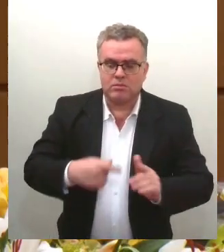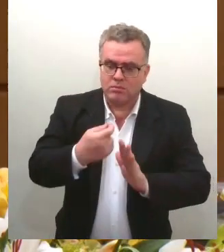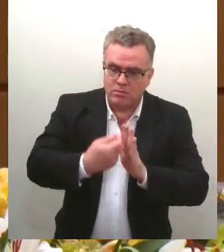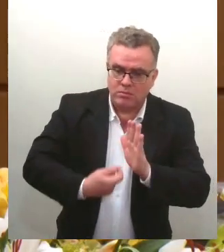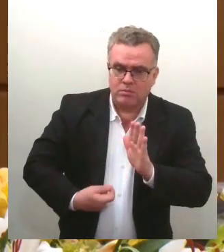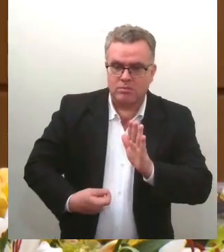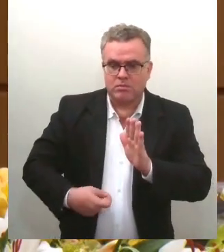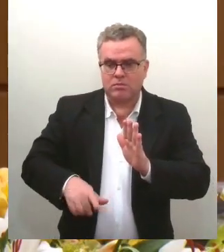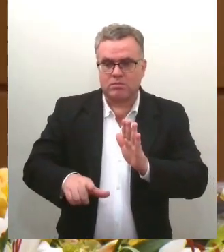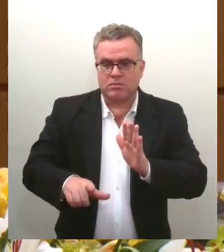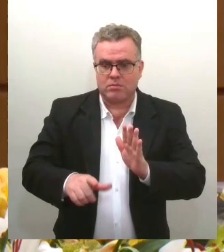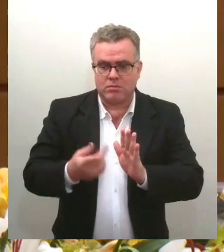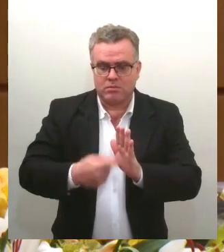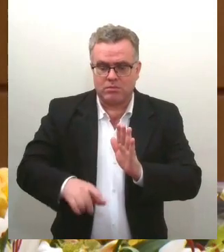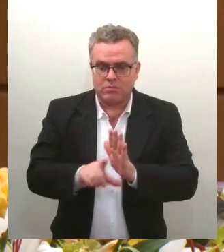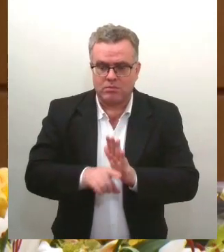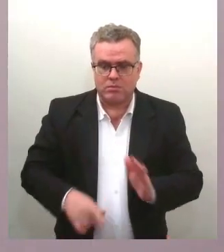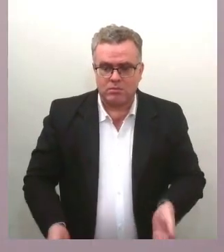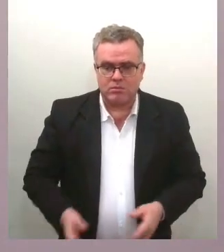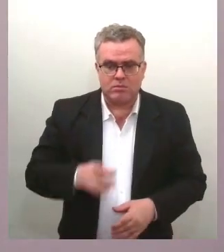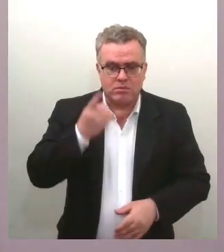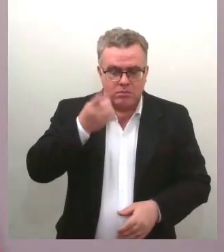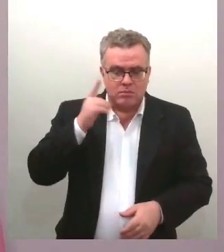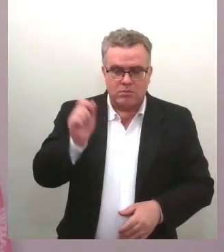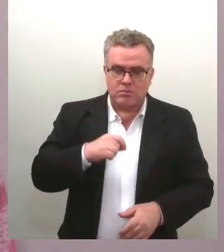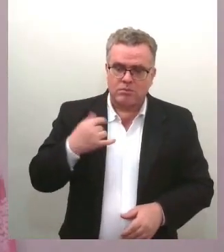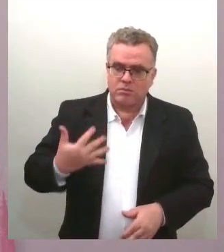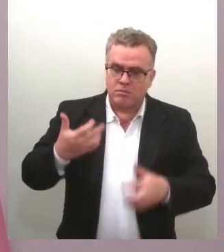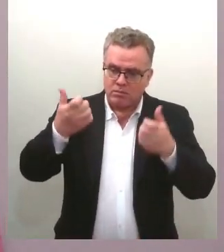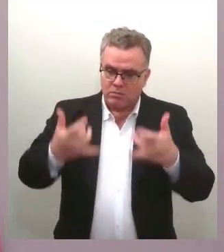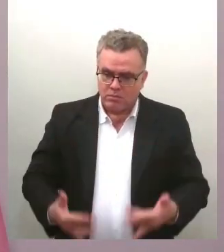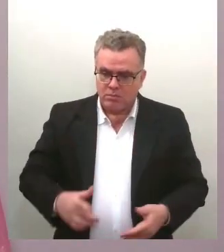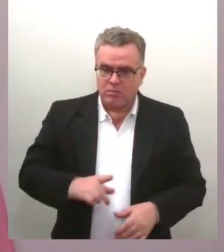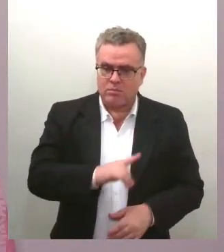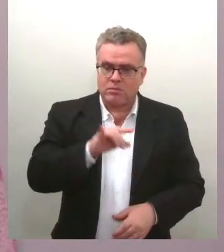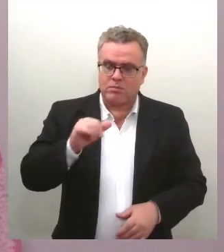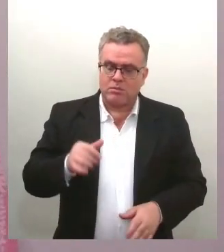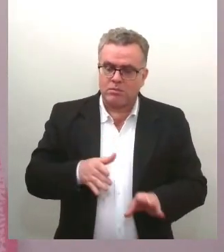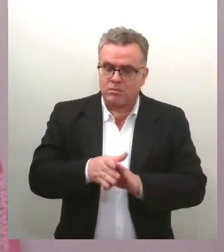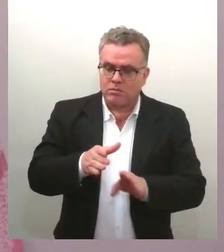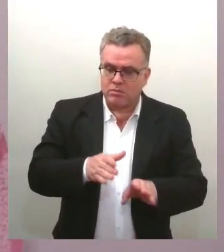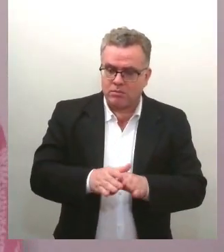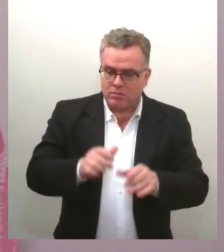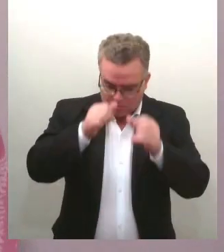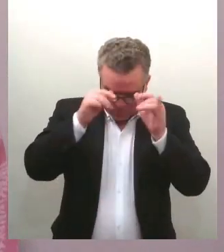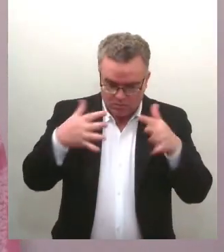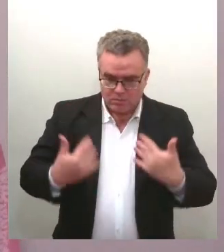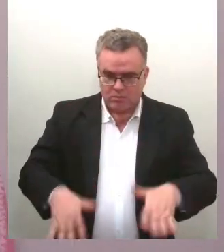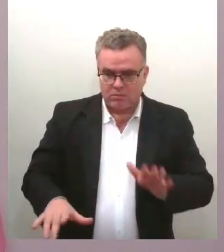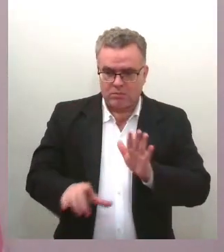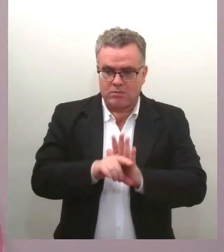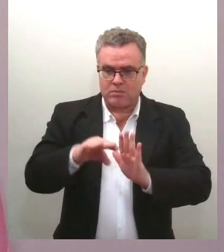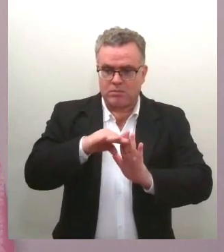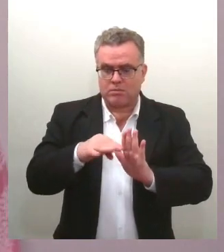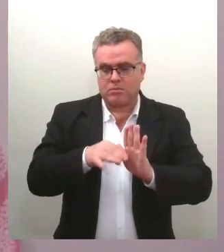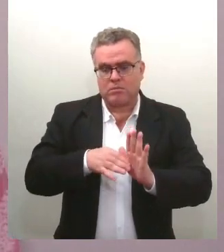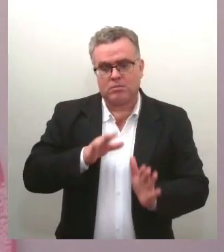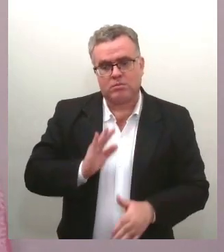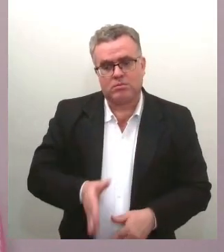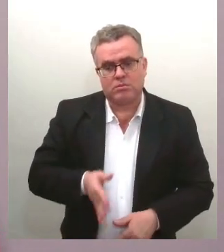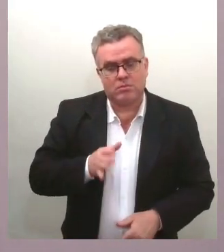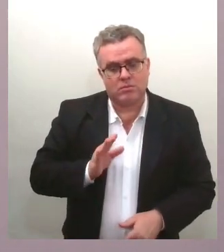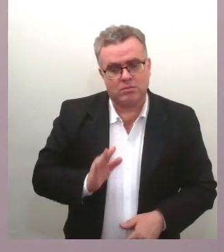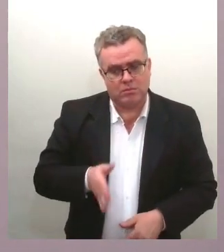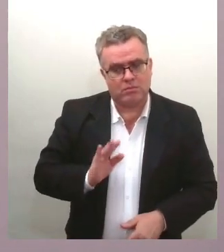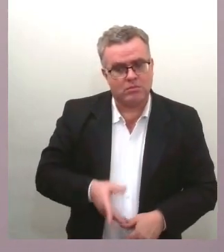falou sobre o Dia de Conscientização do Autismo. Eu trouxe algumas leis que já existem e ressaltando e cobrando